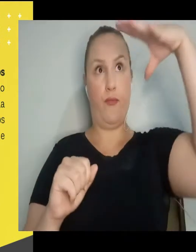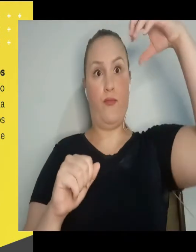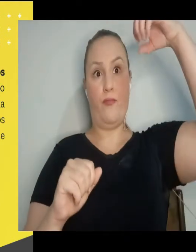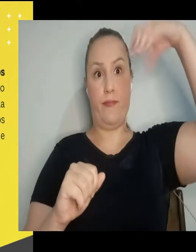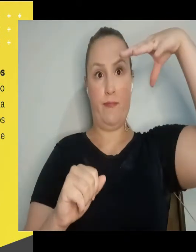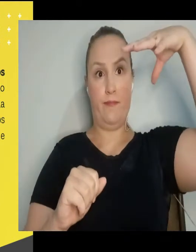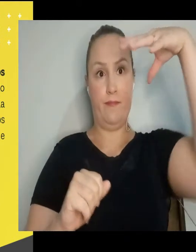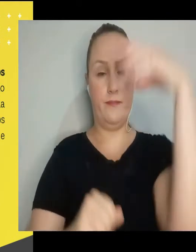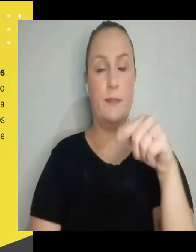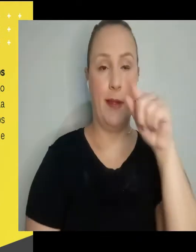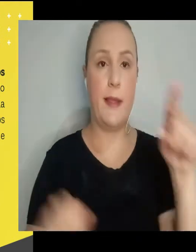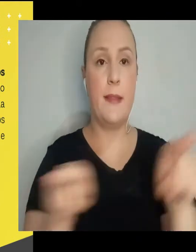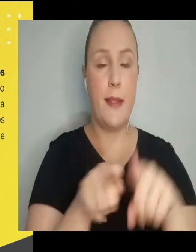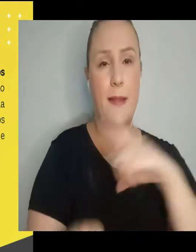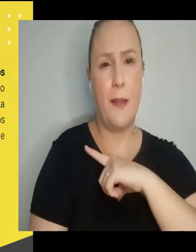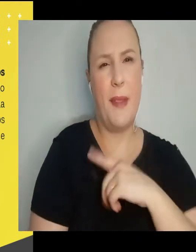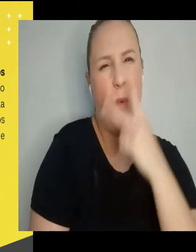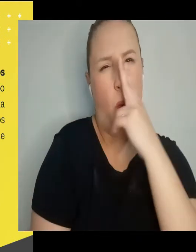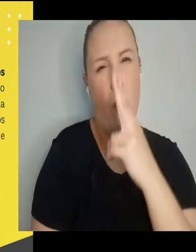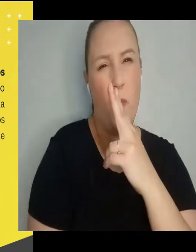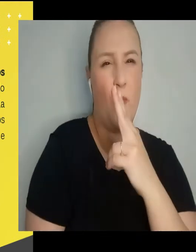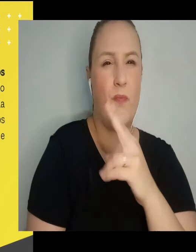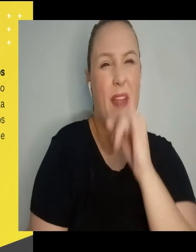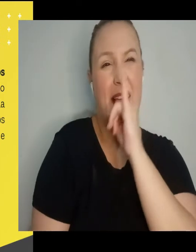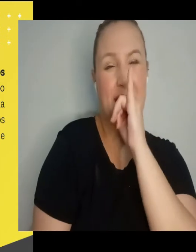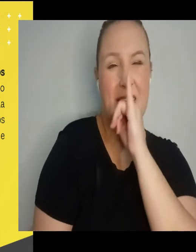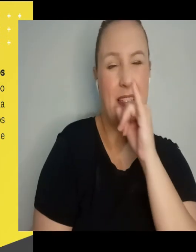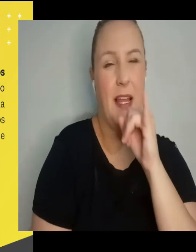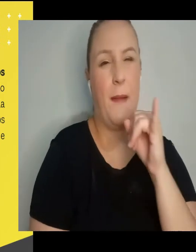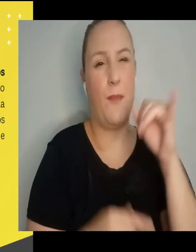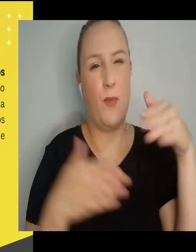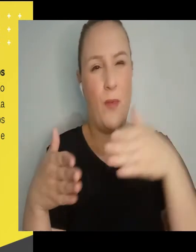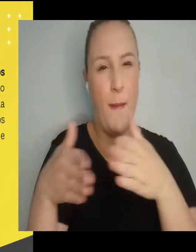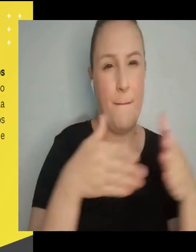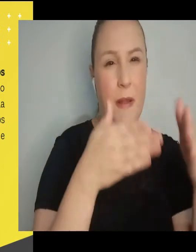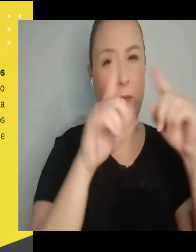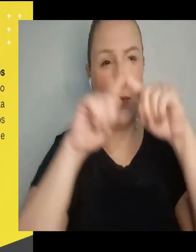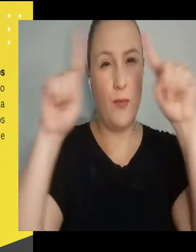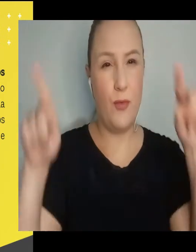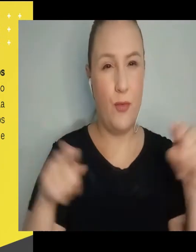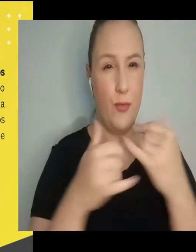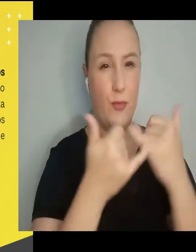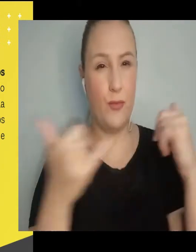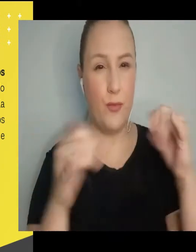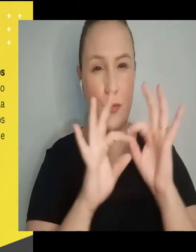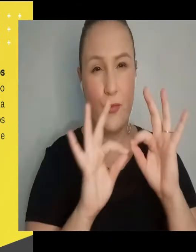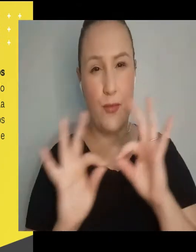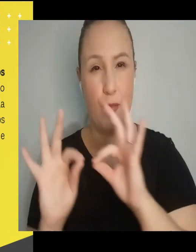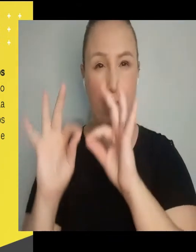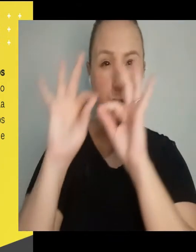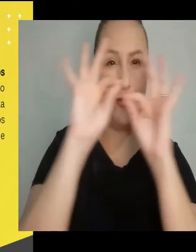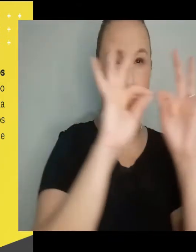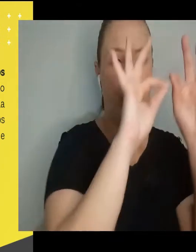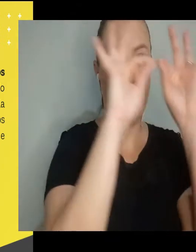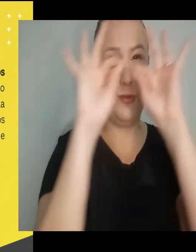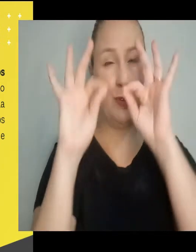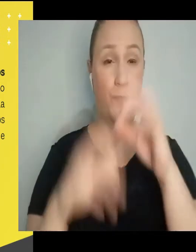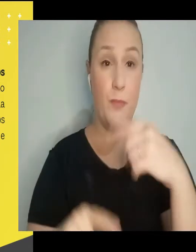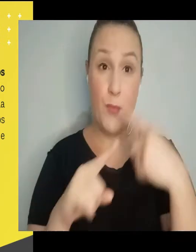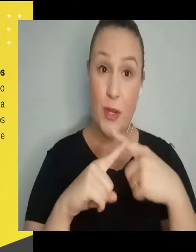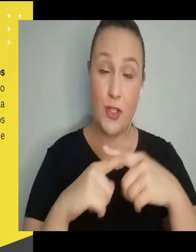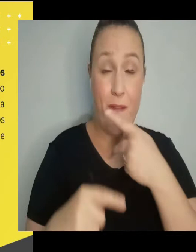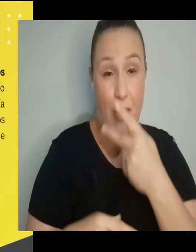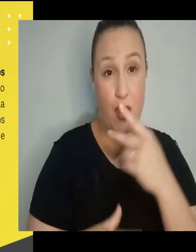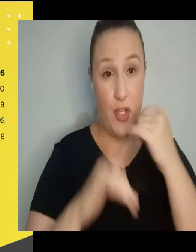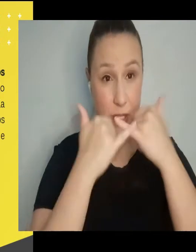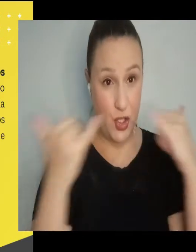sai a energia para ligar essa nossa lâmpada, e aqui tem como se fosse uma simulação dessa energia circulando, né,